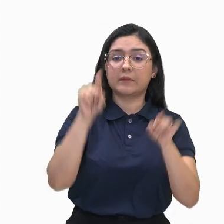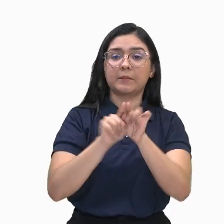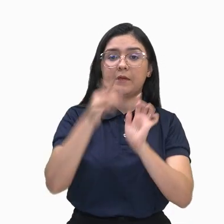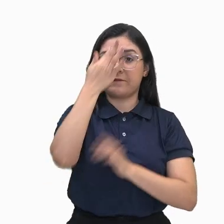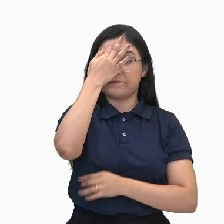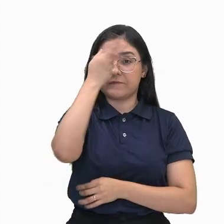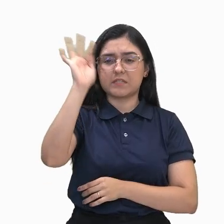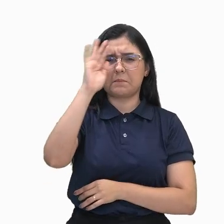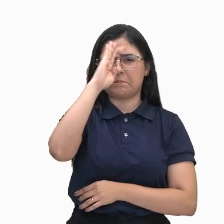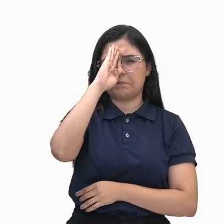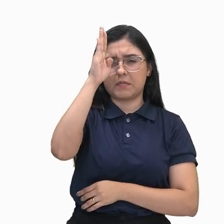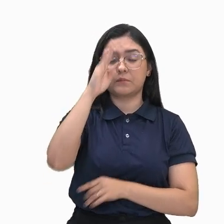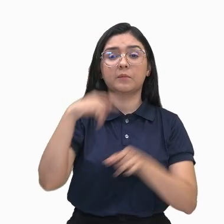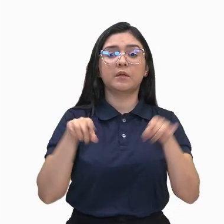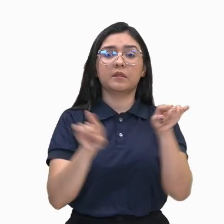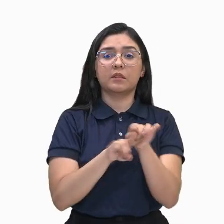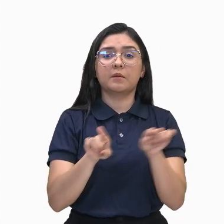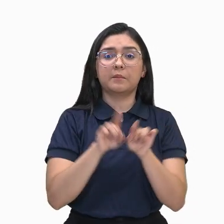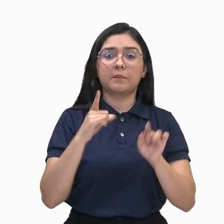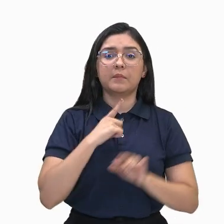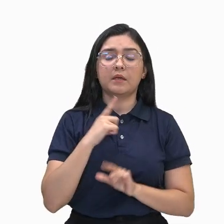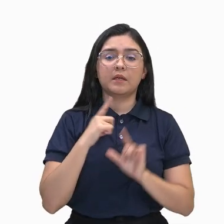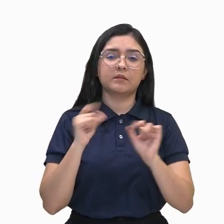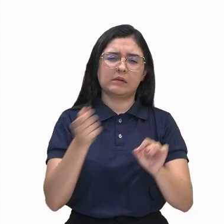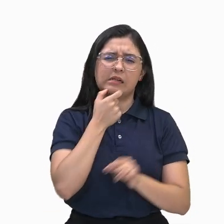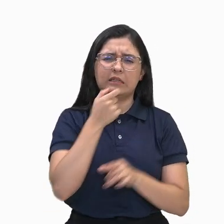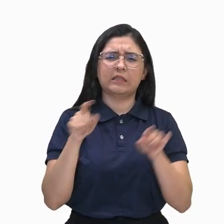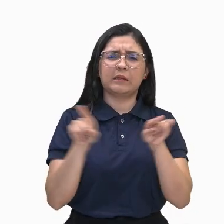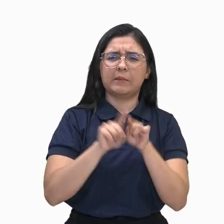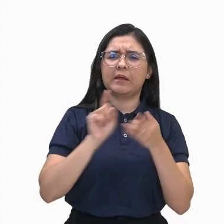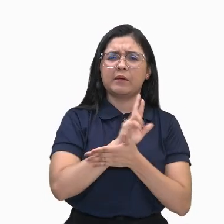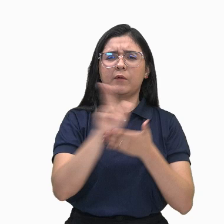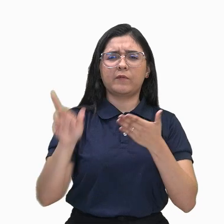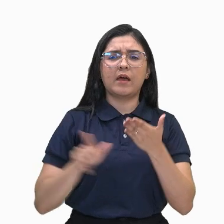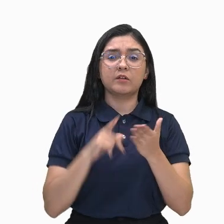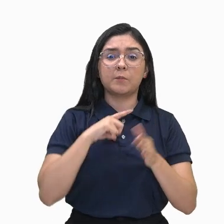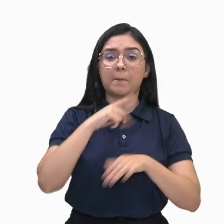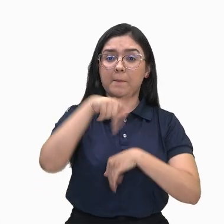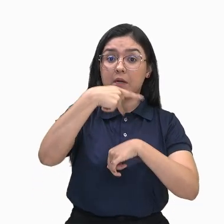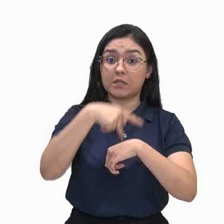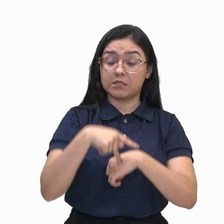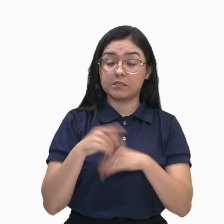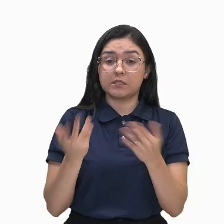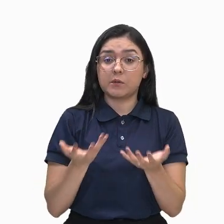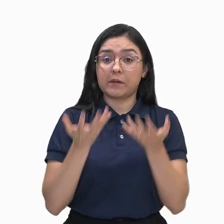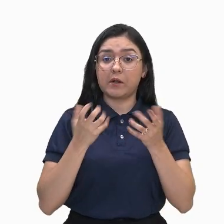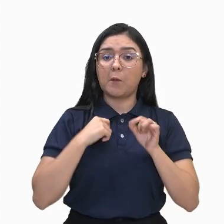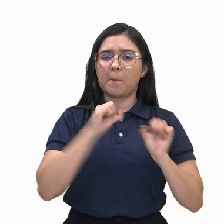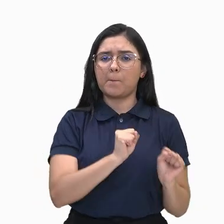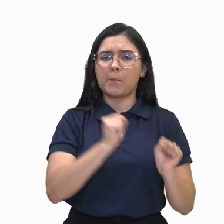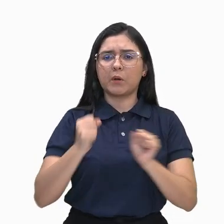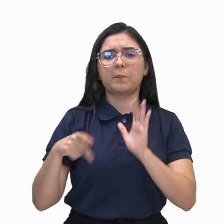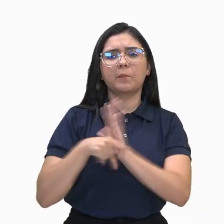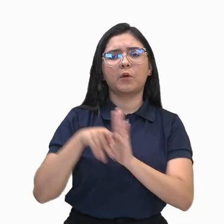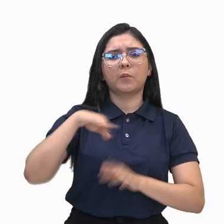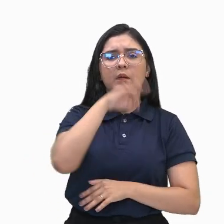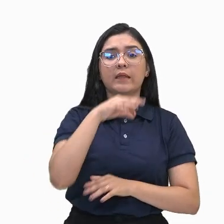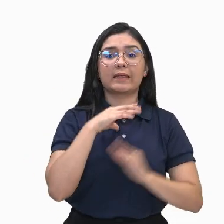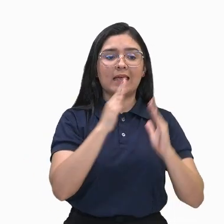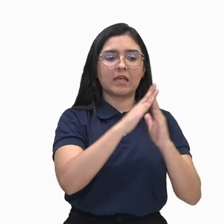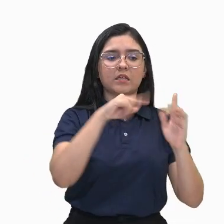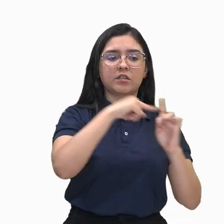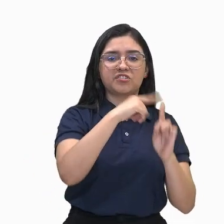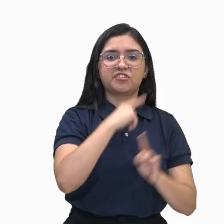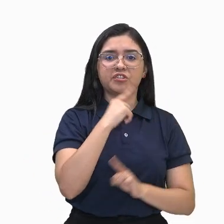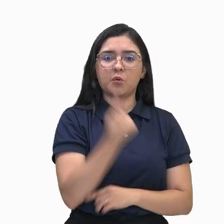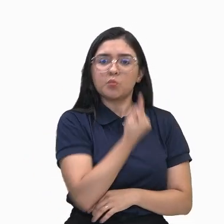França principalmente, além também da Grã-Bretanha e dos Países Baixos. Nesse momento queriam o poder espiritual, que a igreja detinha